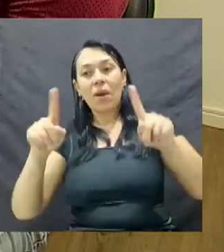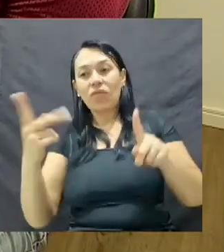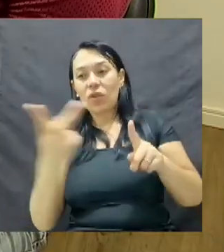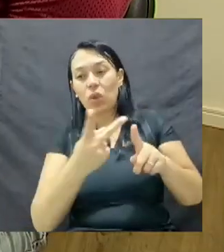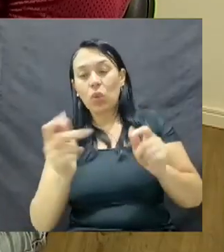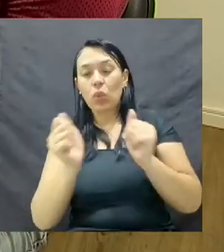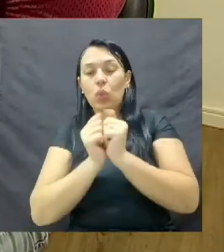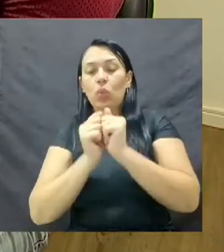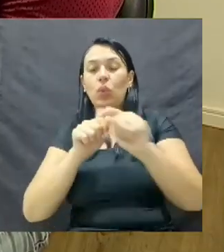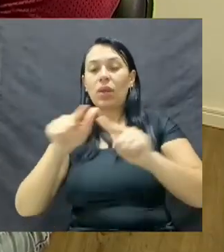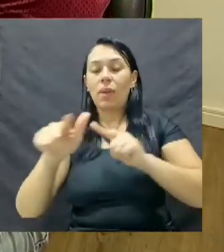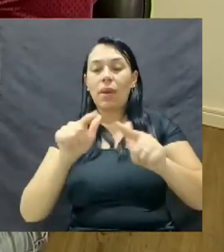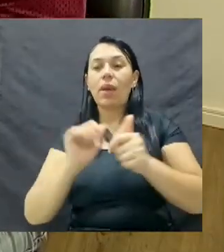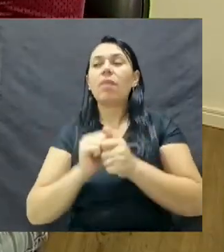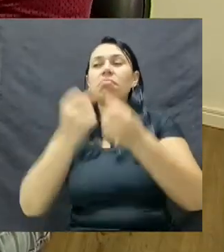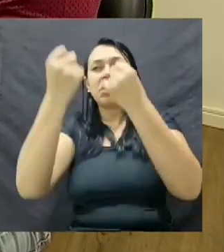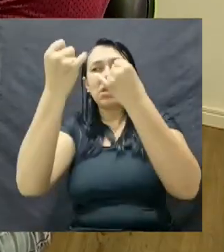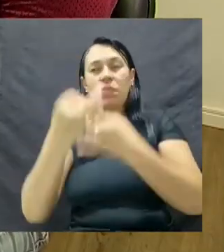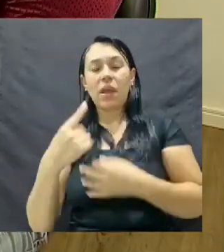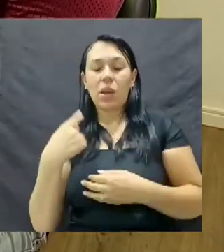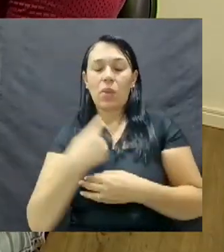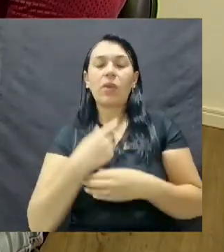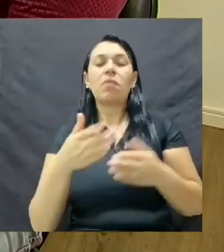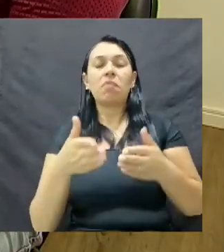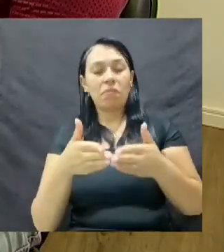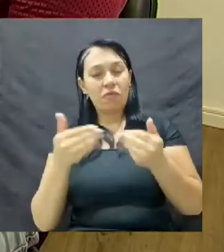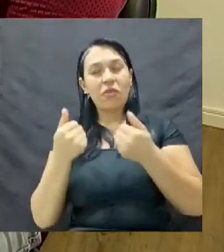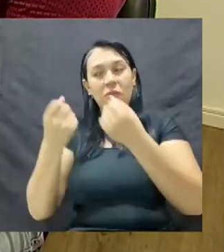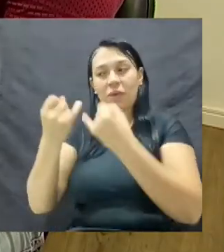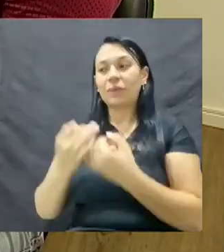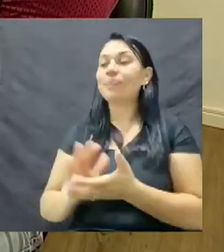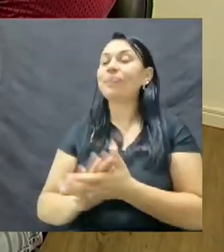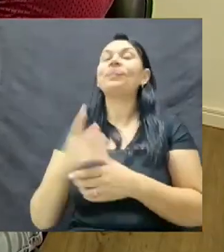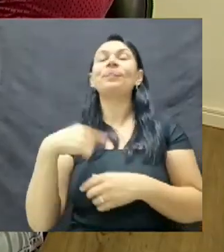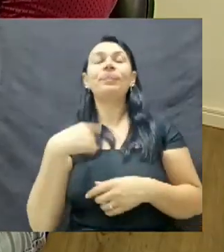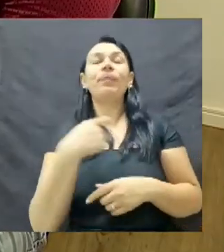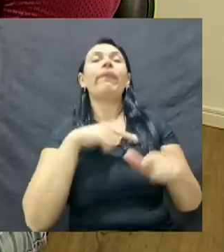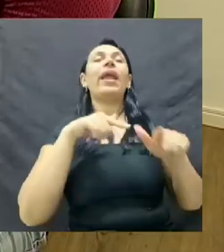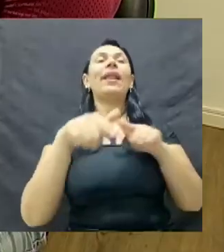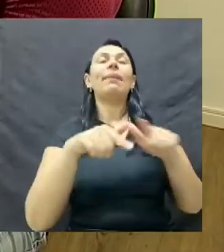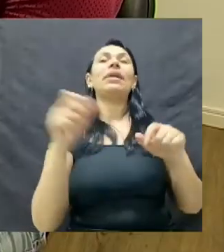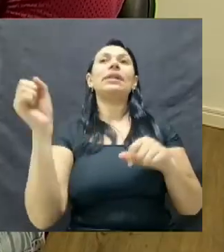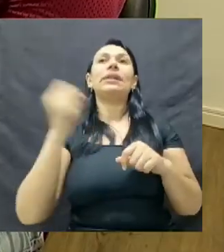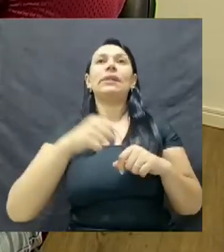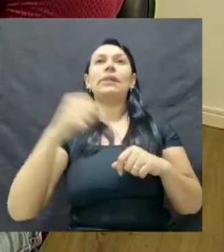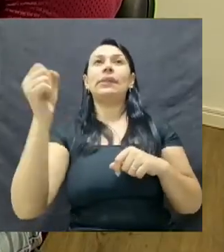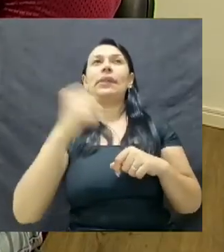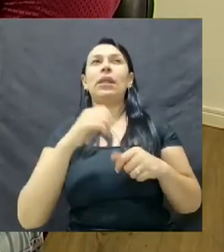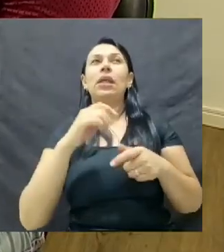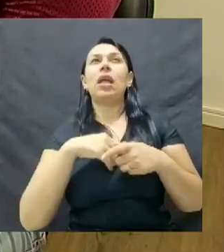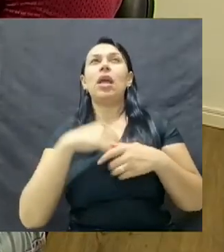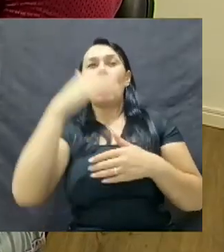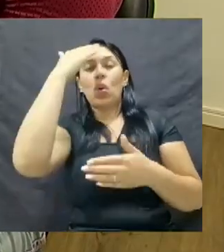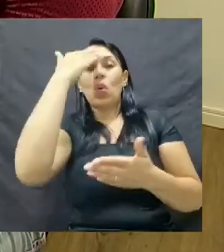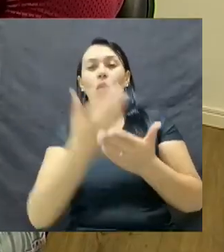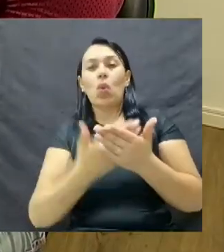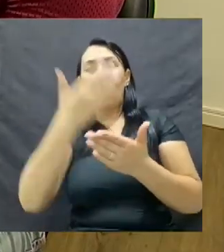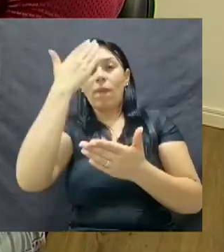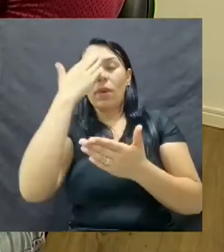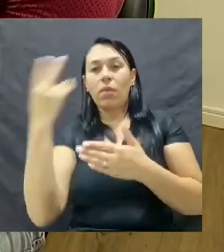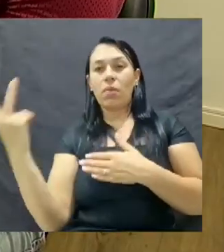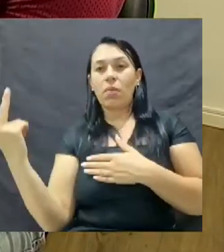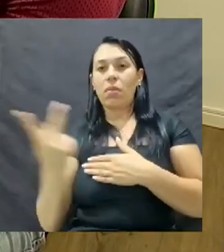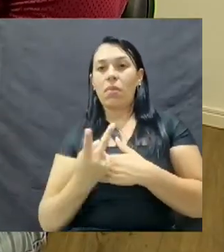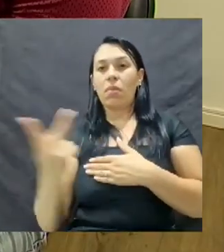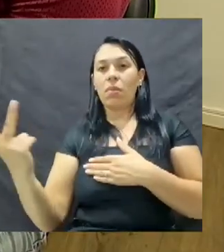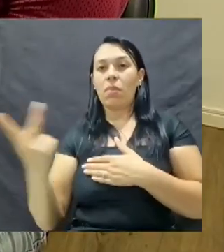pouquinho mais para mim, por favor. Esse trabalho aqui ele é de uma estrita confiança. O Hugo, como diretor-geral